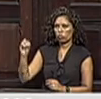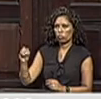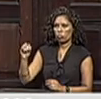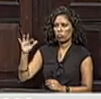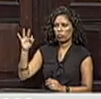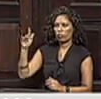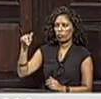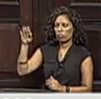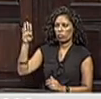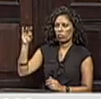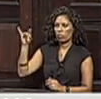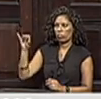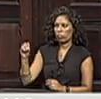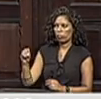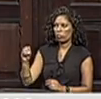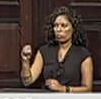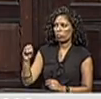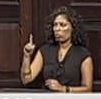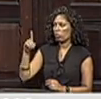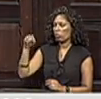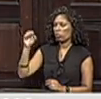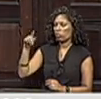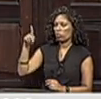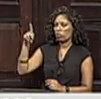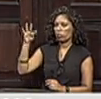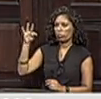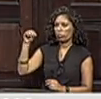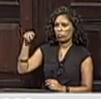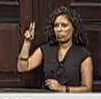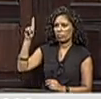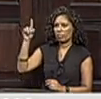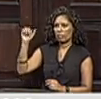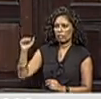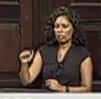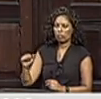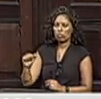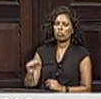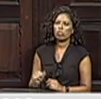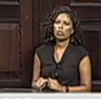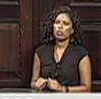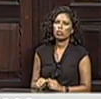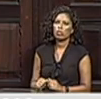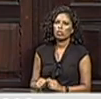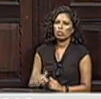Fábio Silva. Deputada Fatinha, presente, vai votar. Figueiredo.